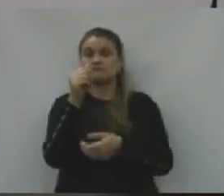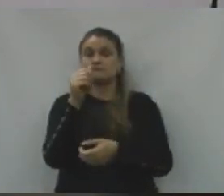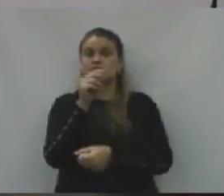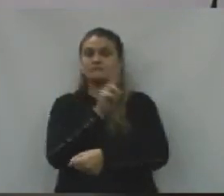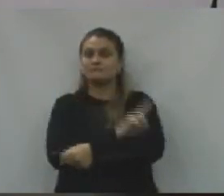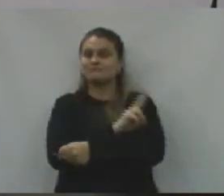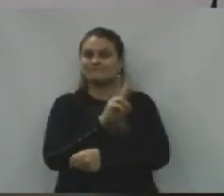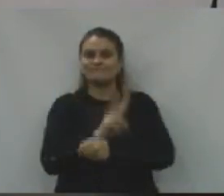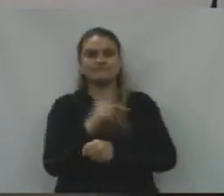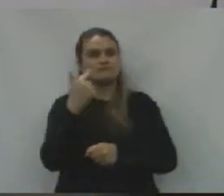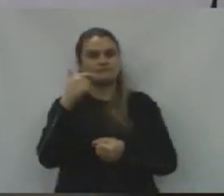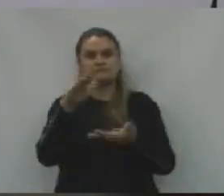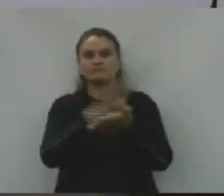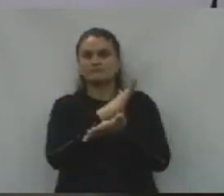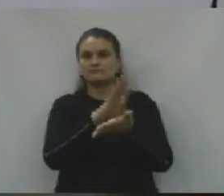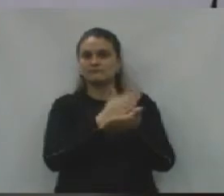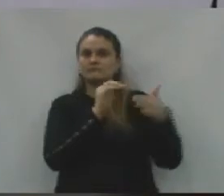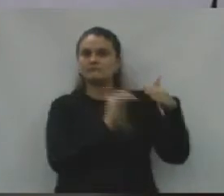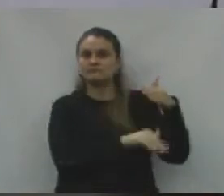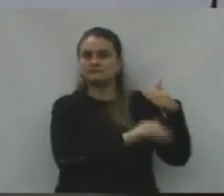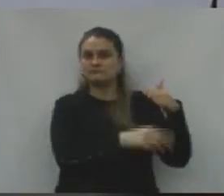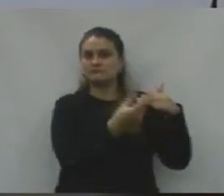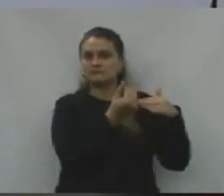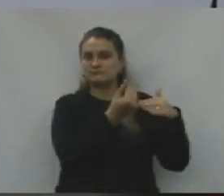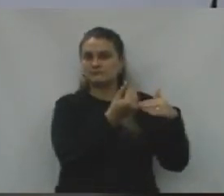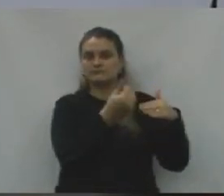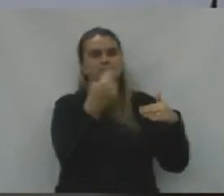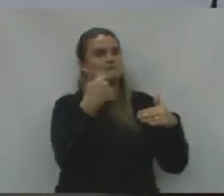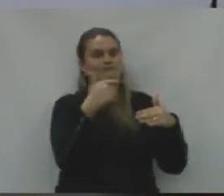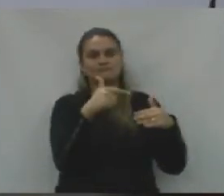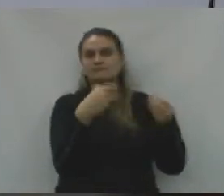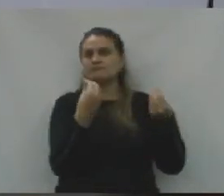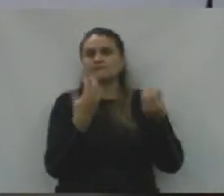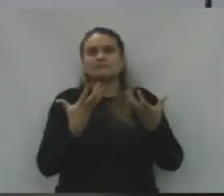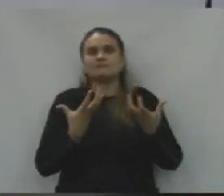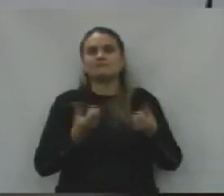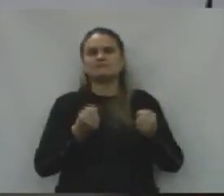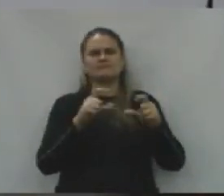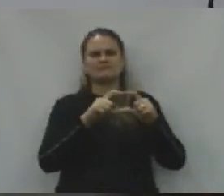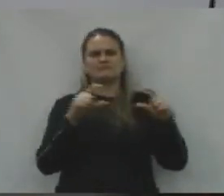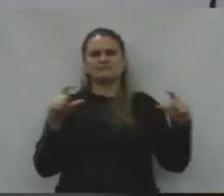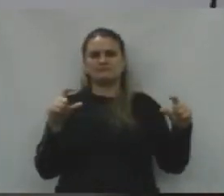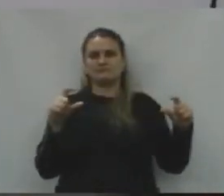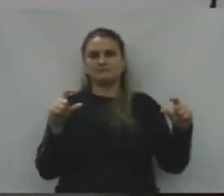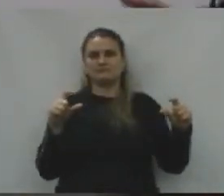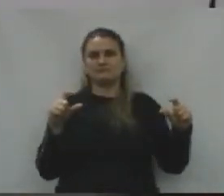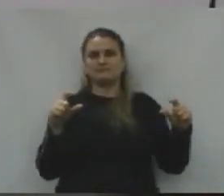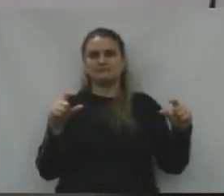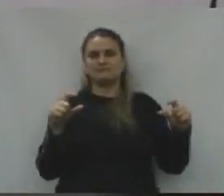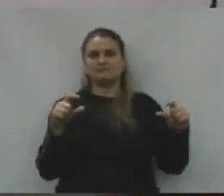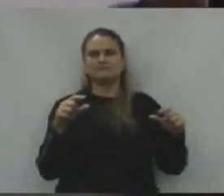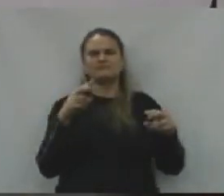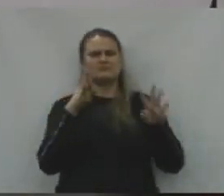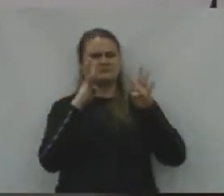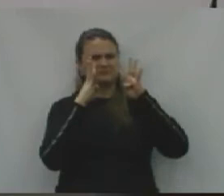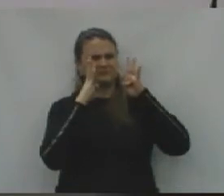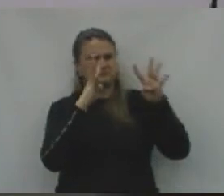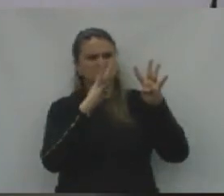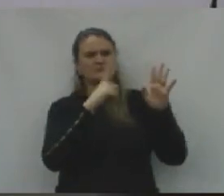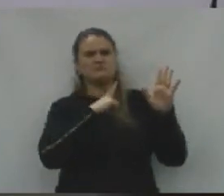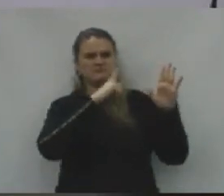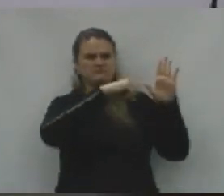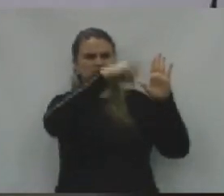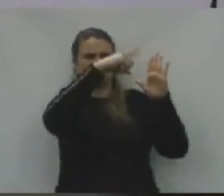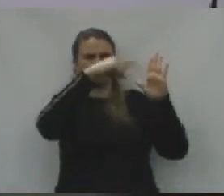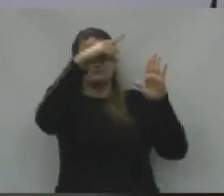está gastando a sua reserva. Desculpem, não tenho como aceitar frases como essa, olhando gráficos